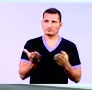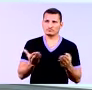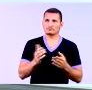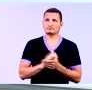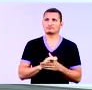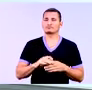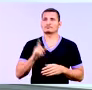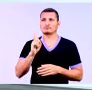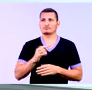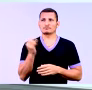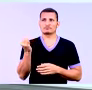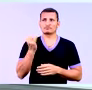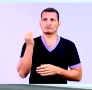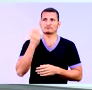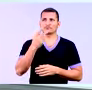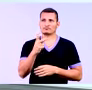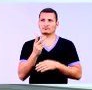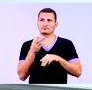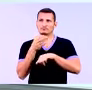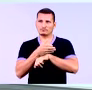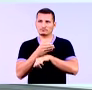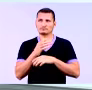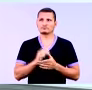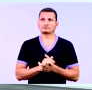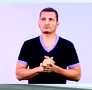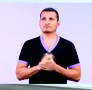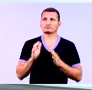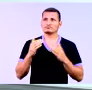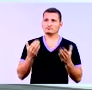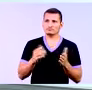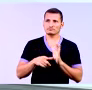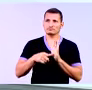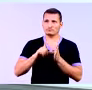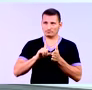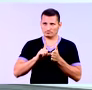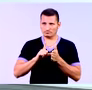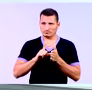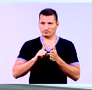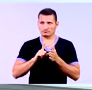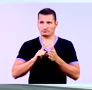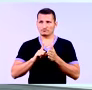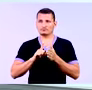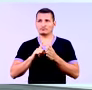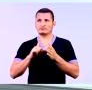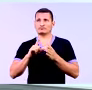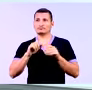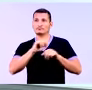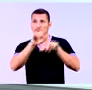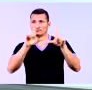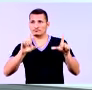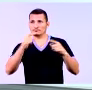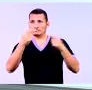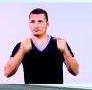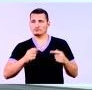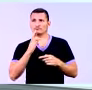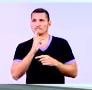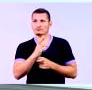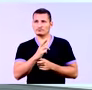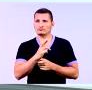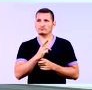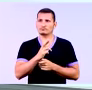é muito importante a sua participação nesse sentido. Então, antes de abrir o questionário para responder, antes